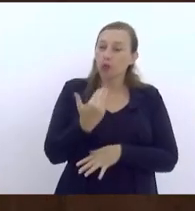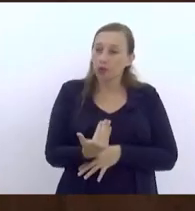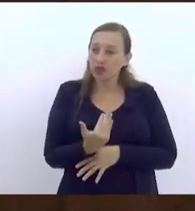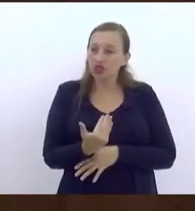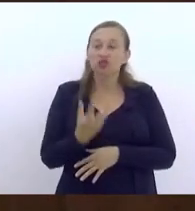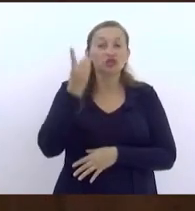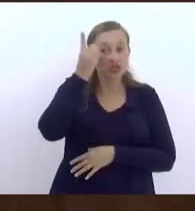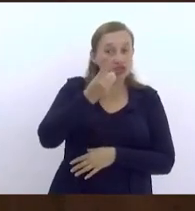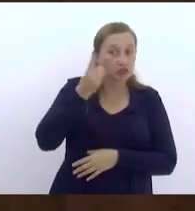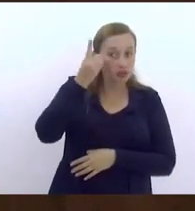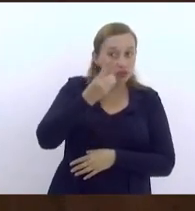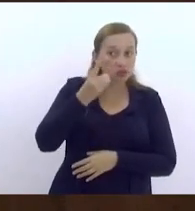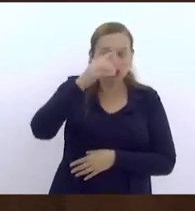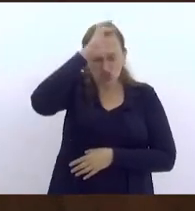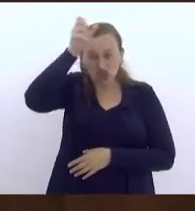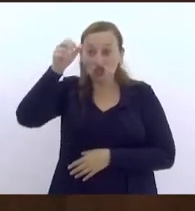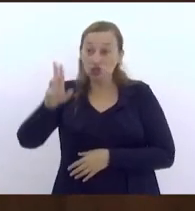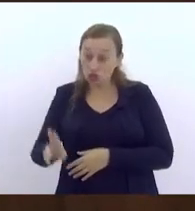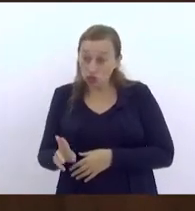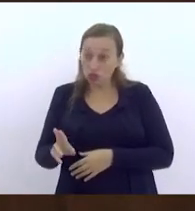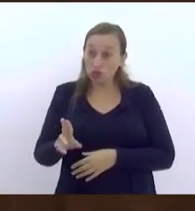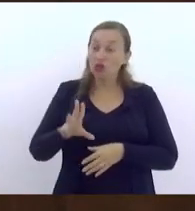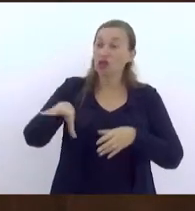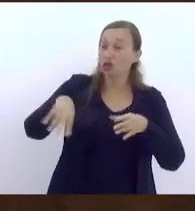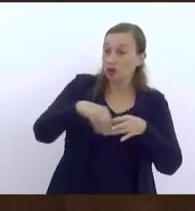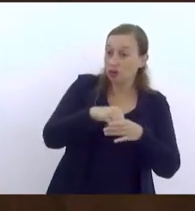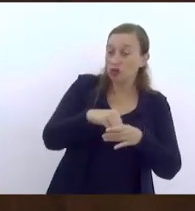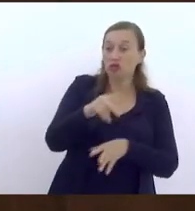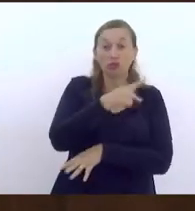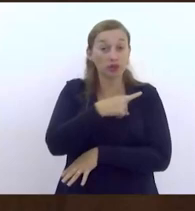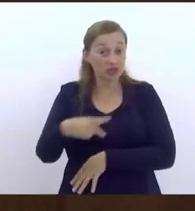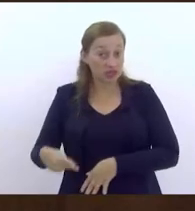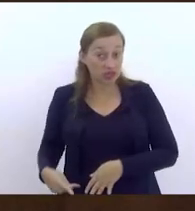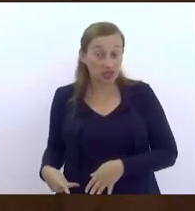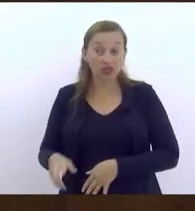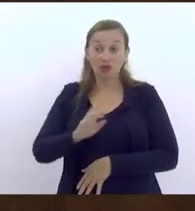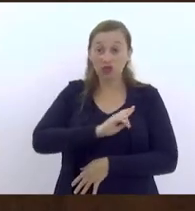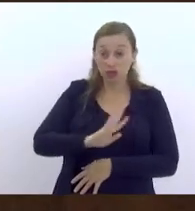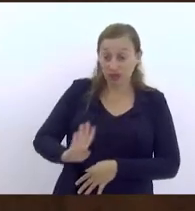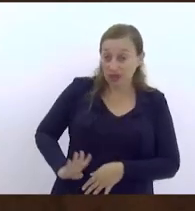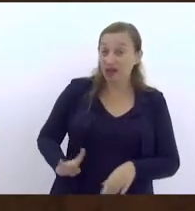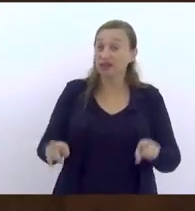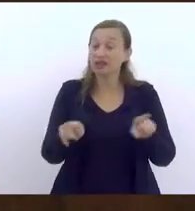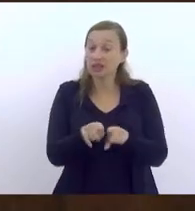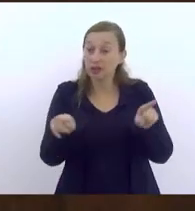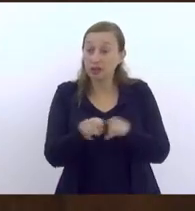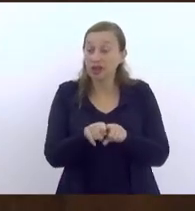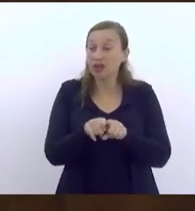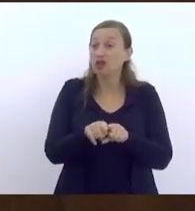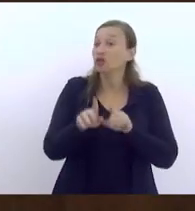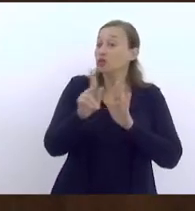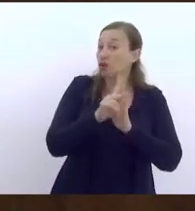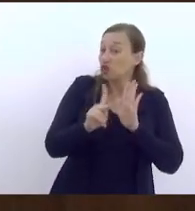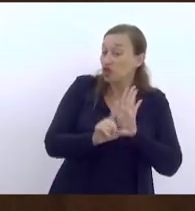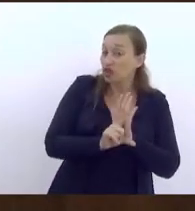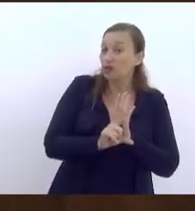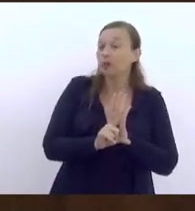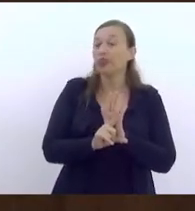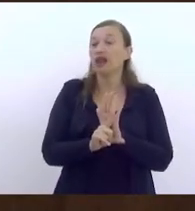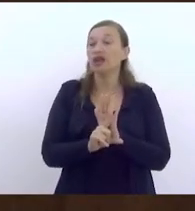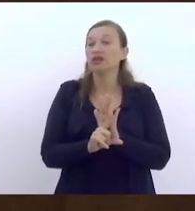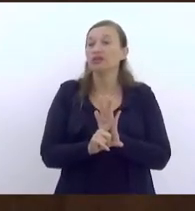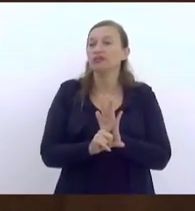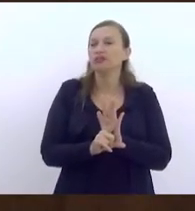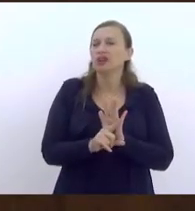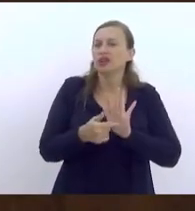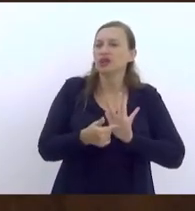da deputada Tia Ju, incluindo o nosso presidente, Rodrigo Bacelar, também no projeto, né, que traz